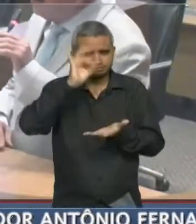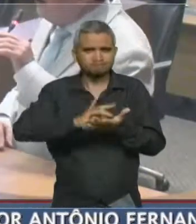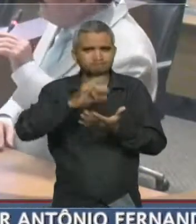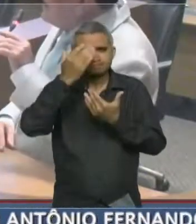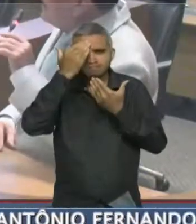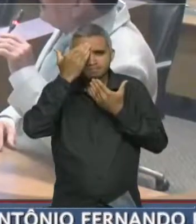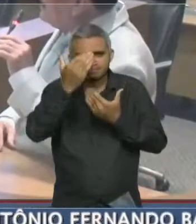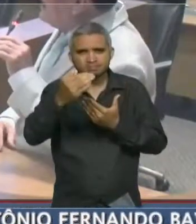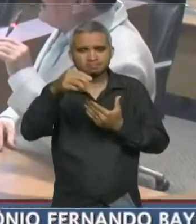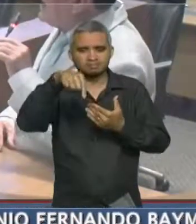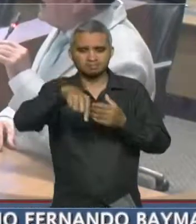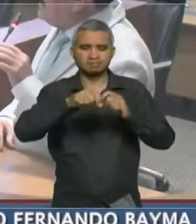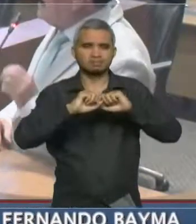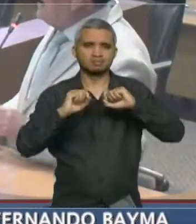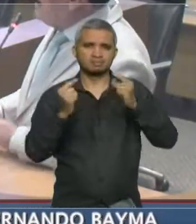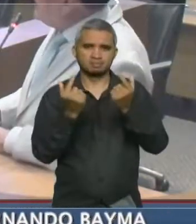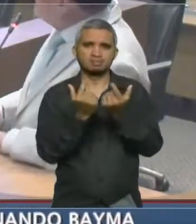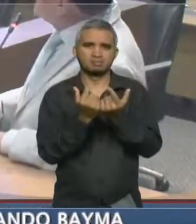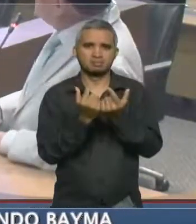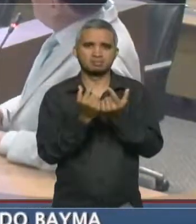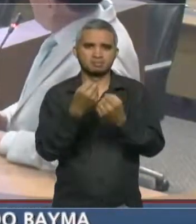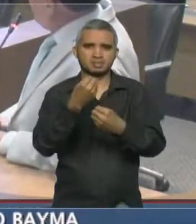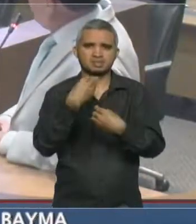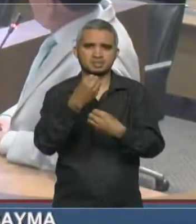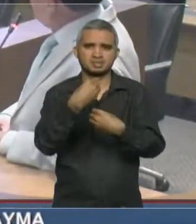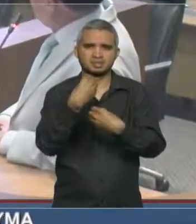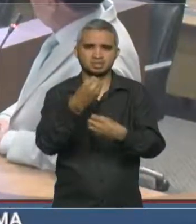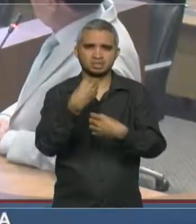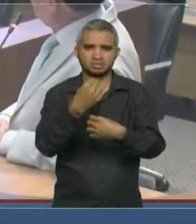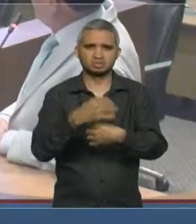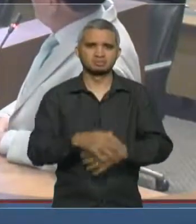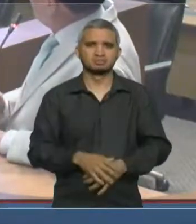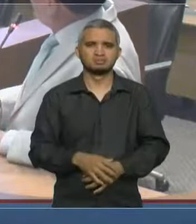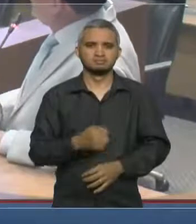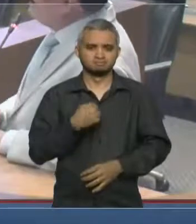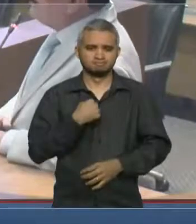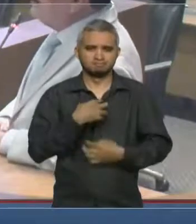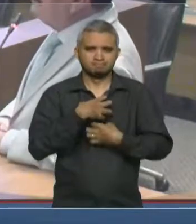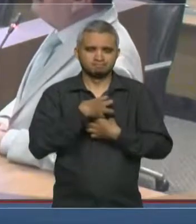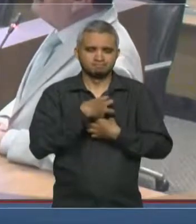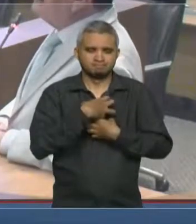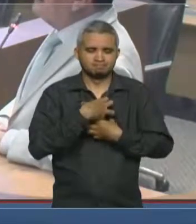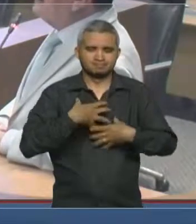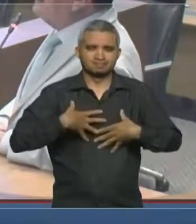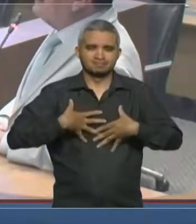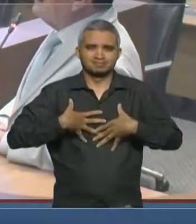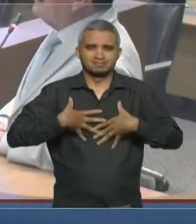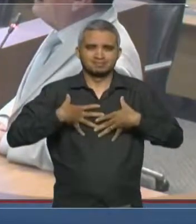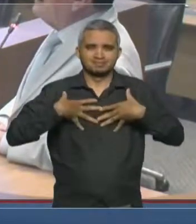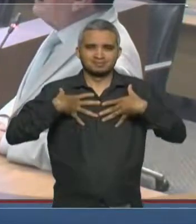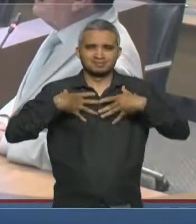sido convidado para abrir esta solenidade. E eu faço,